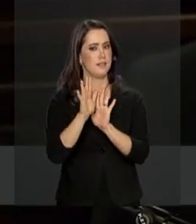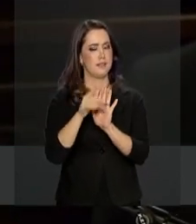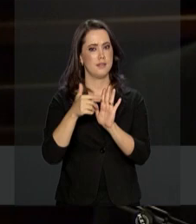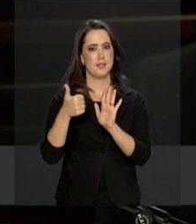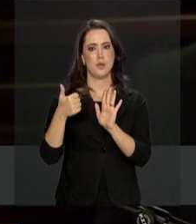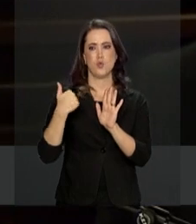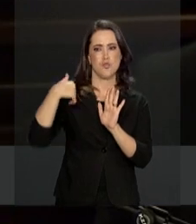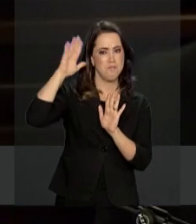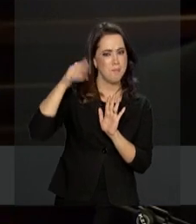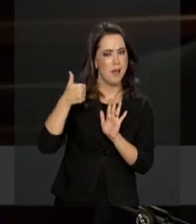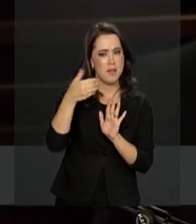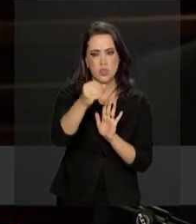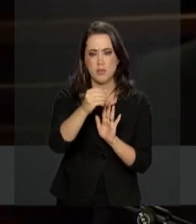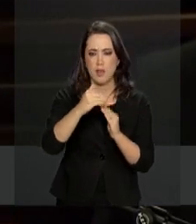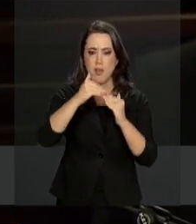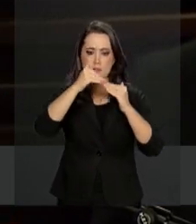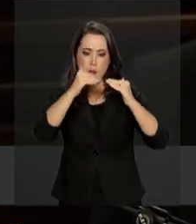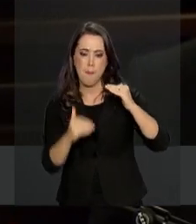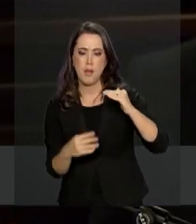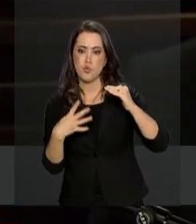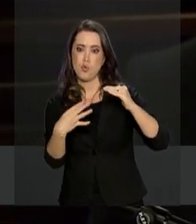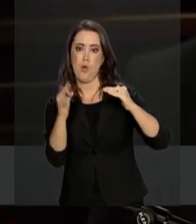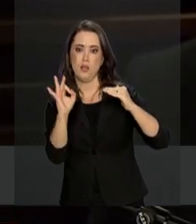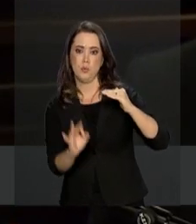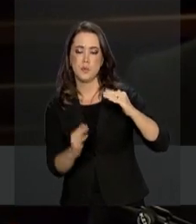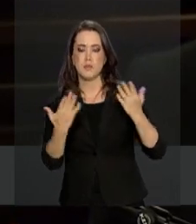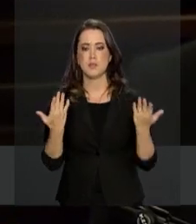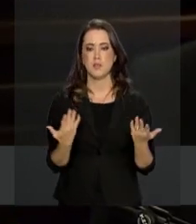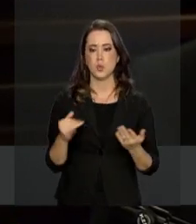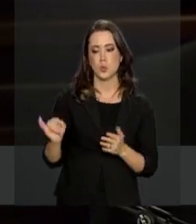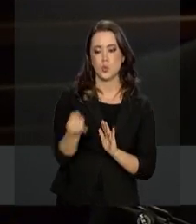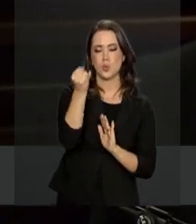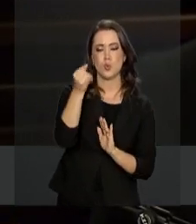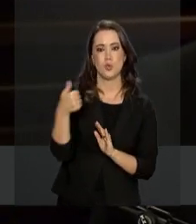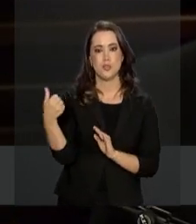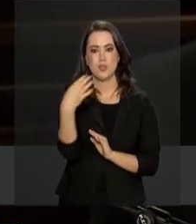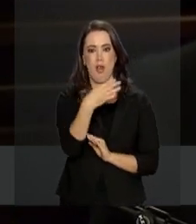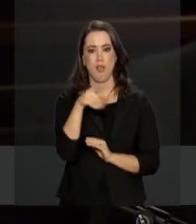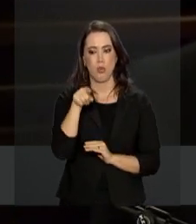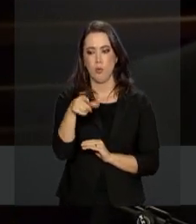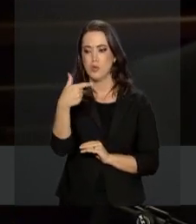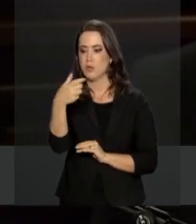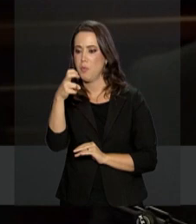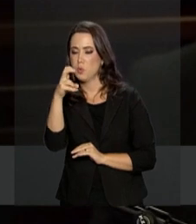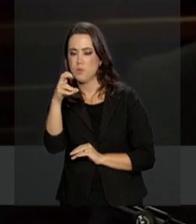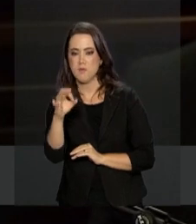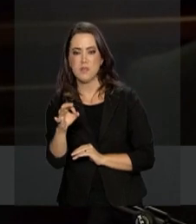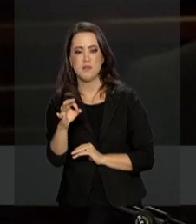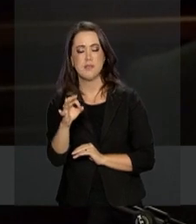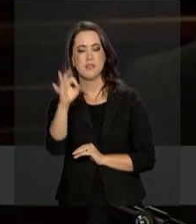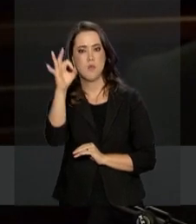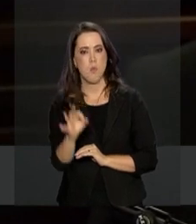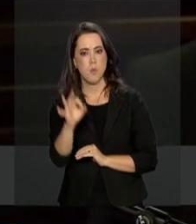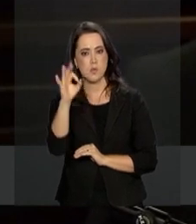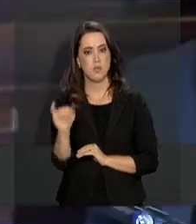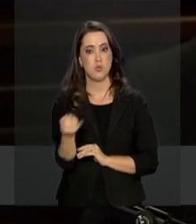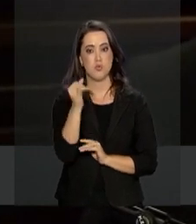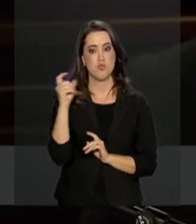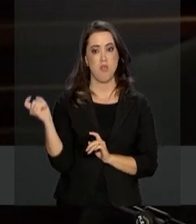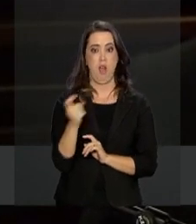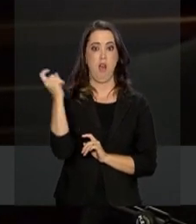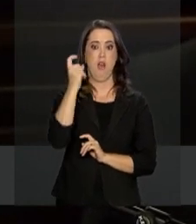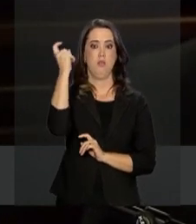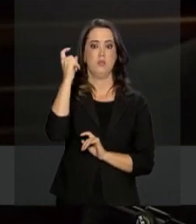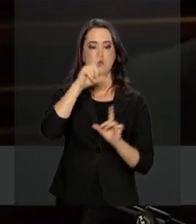menos de 4% apanhar juros de 14.25 trazê-lo a 6 6 por cento que tem uma repercussão também o pólo na